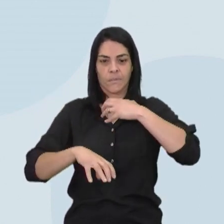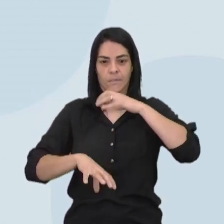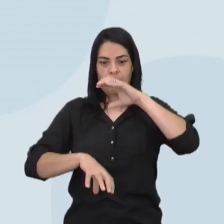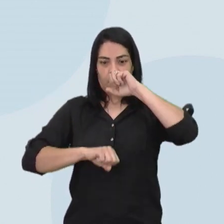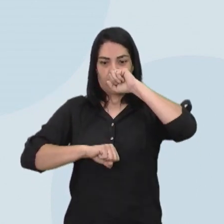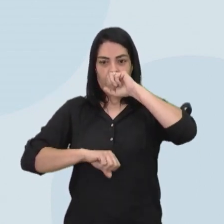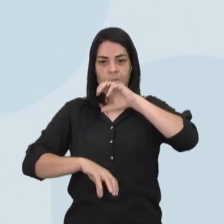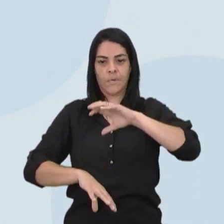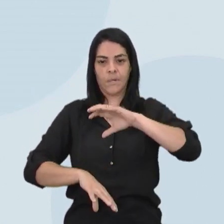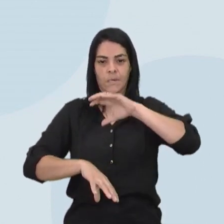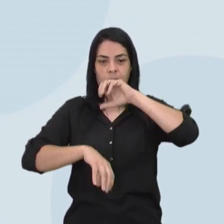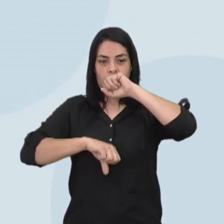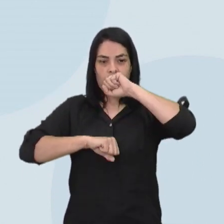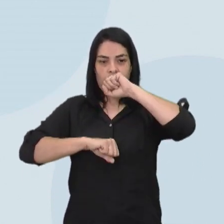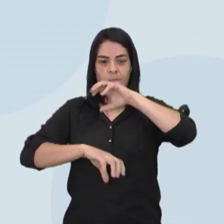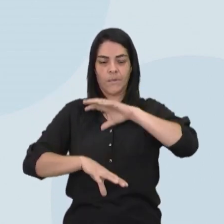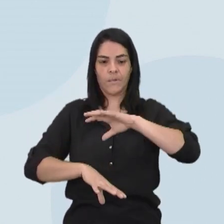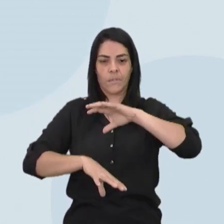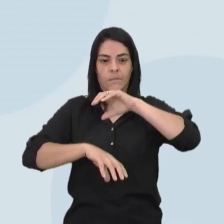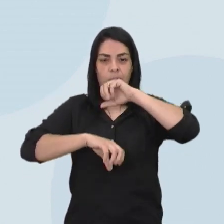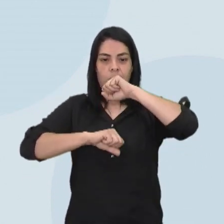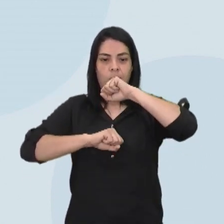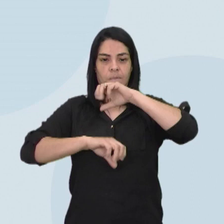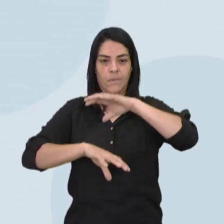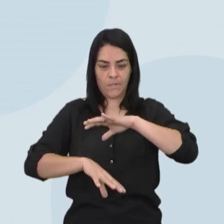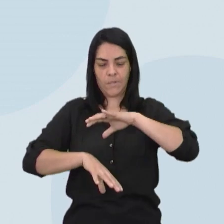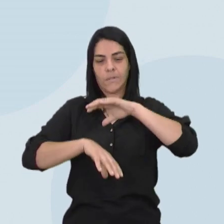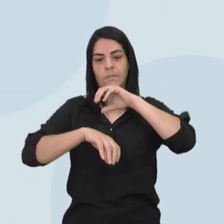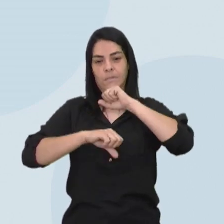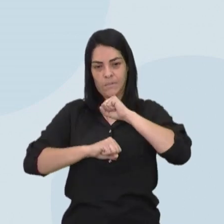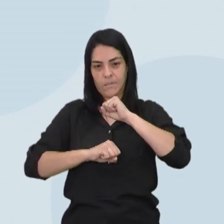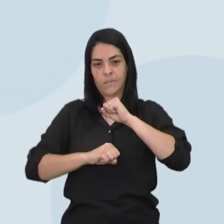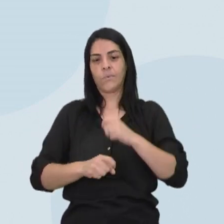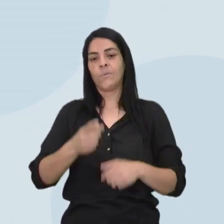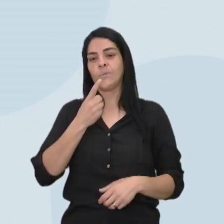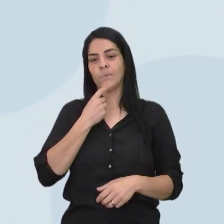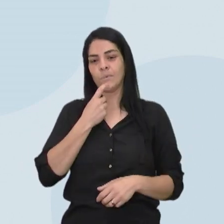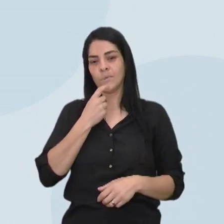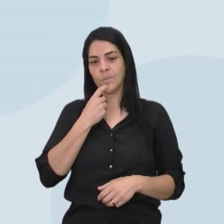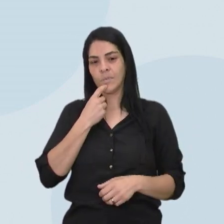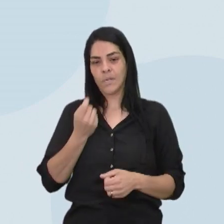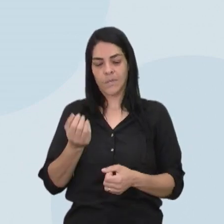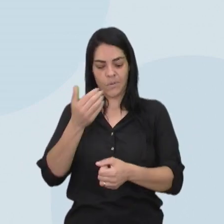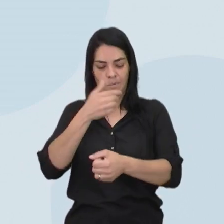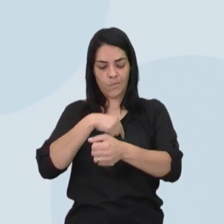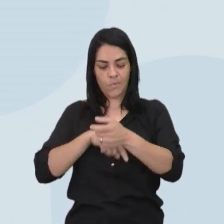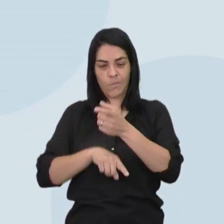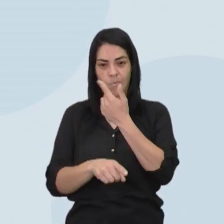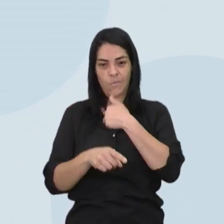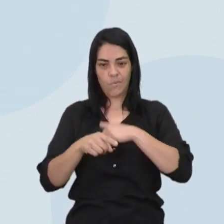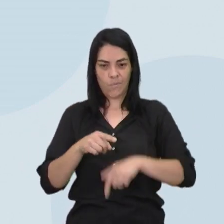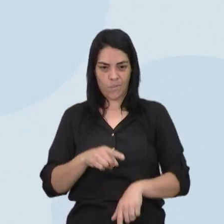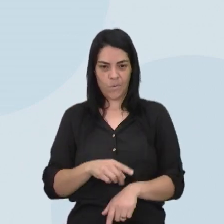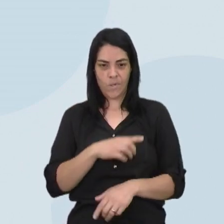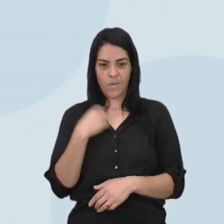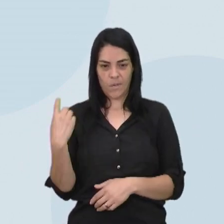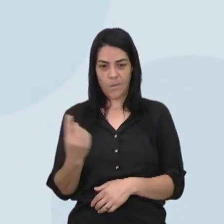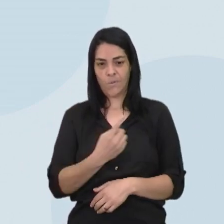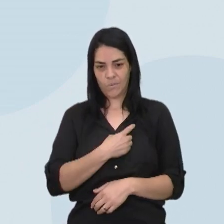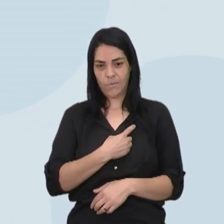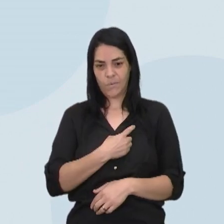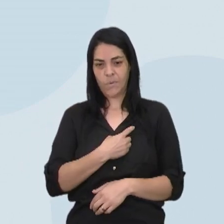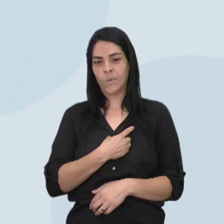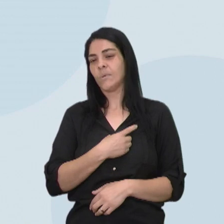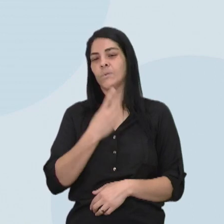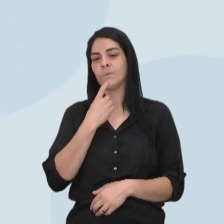né? Fica mais disponível no nosso fluido, e esses fluidos, em especial, é o nosso sangue, que